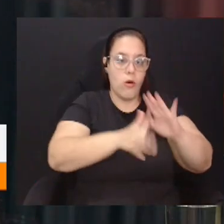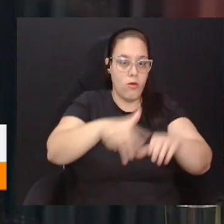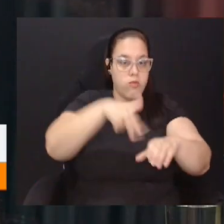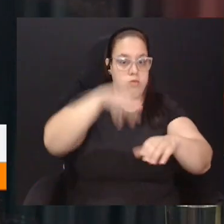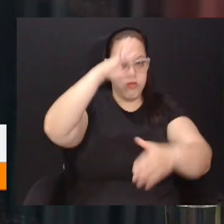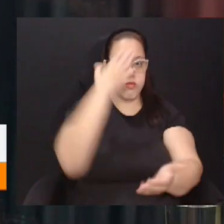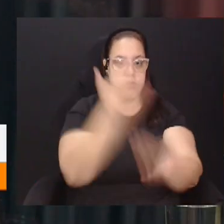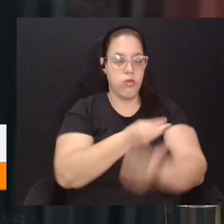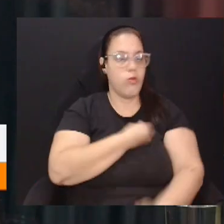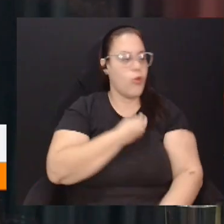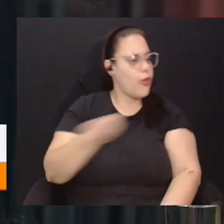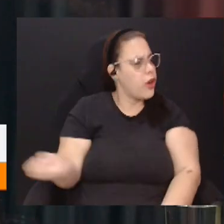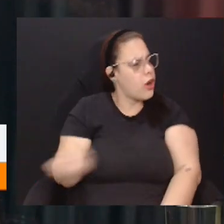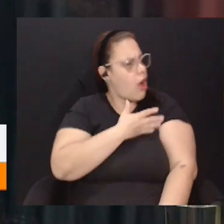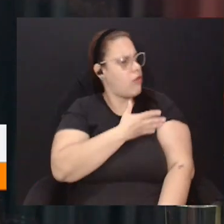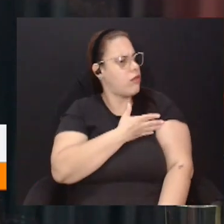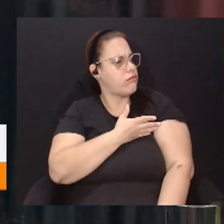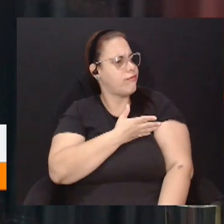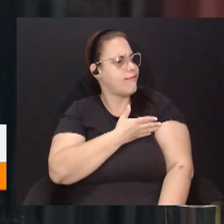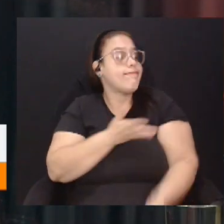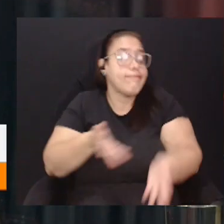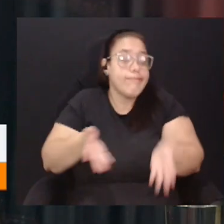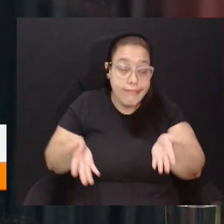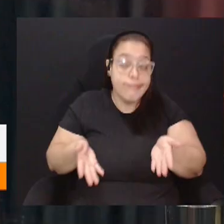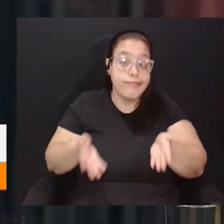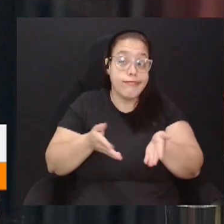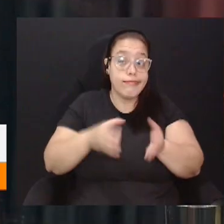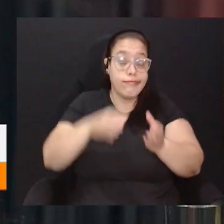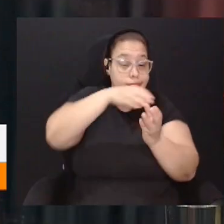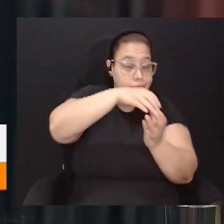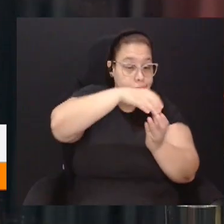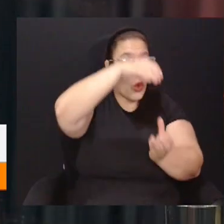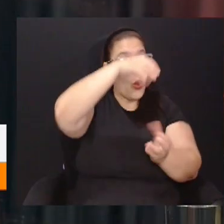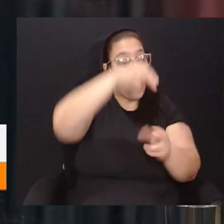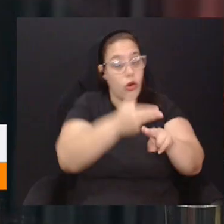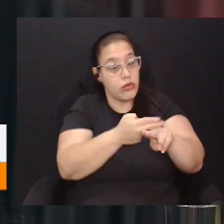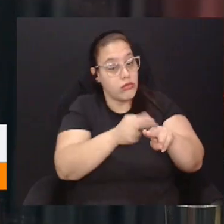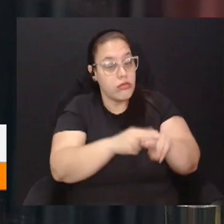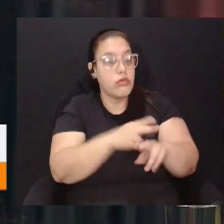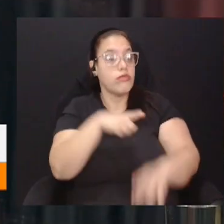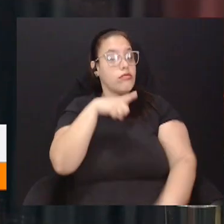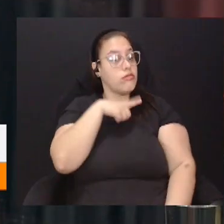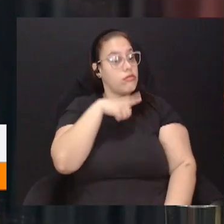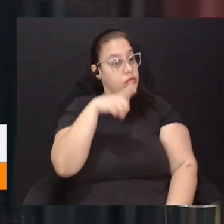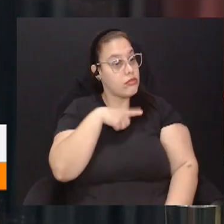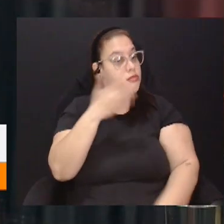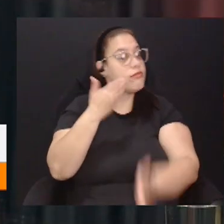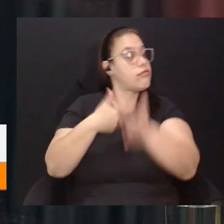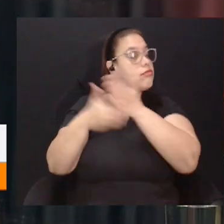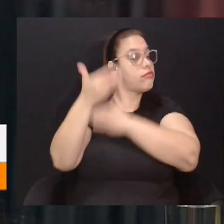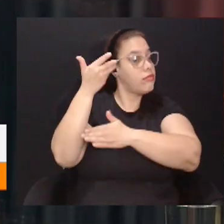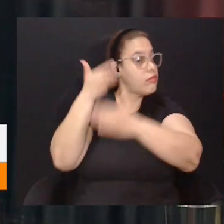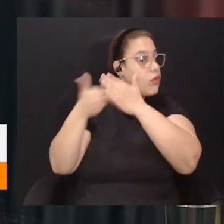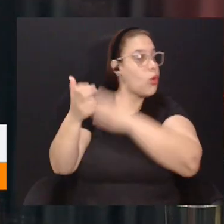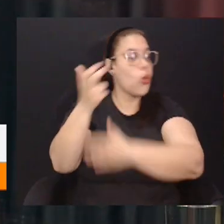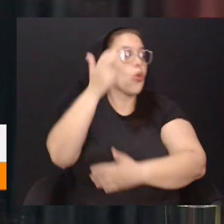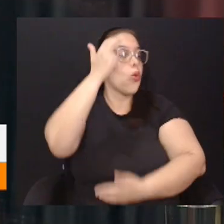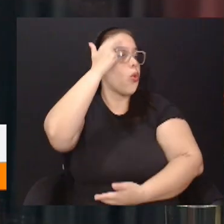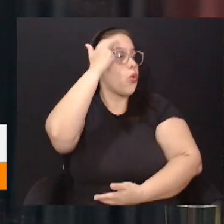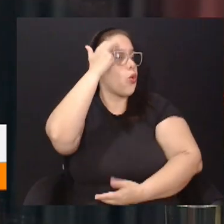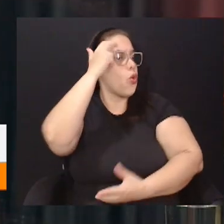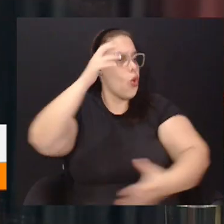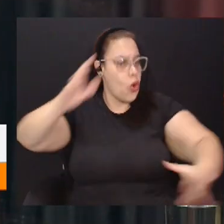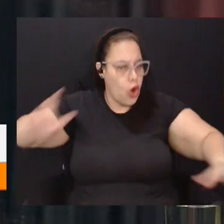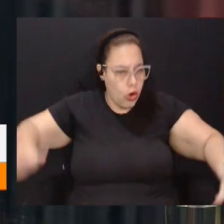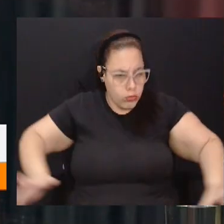nova. Então, portanto, o ovo, ele traz esse aspecto da antiguidade, culturas vão se fundindo ao longo